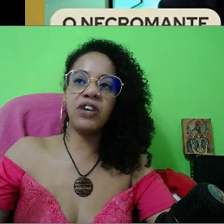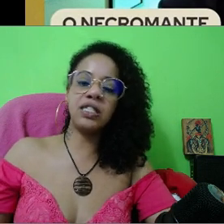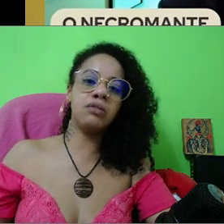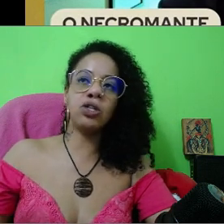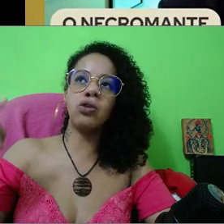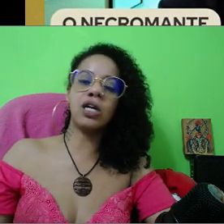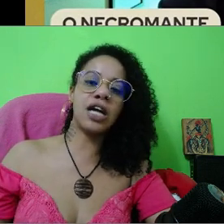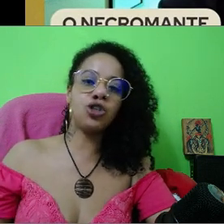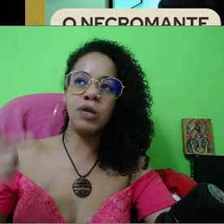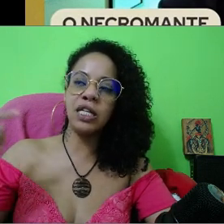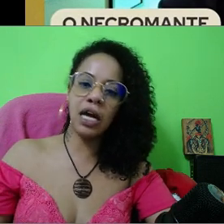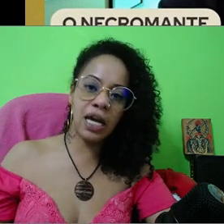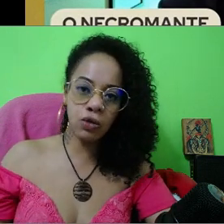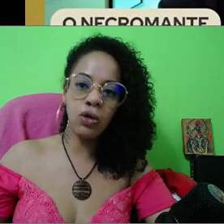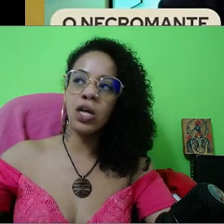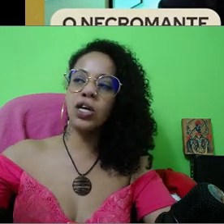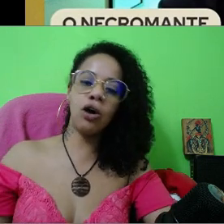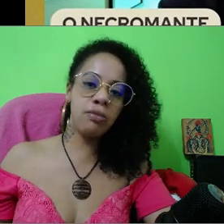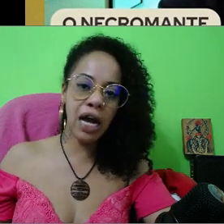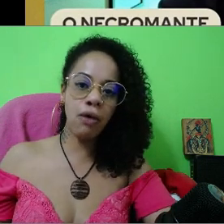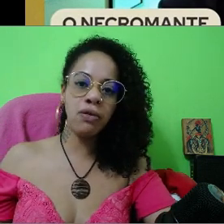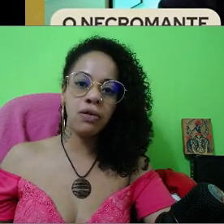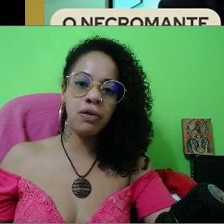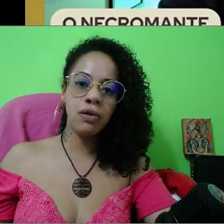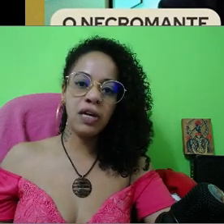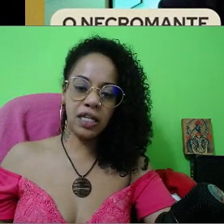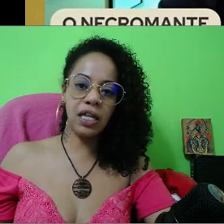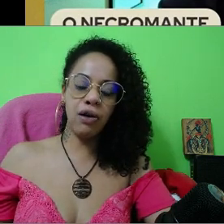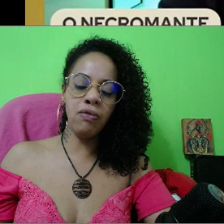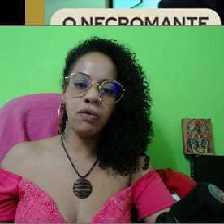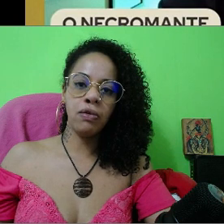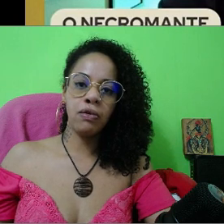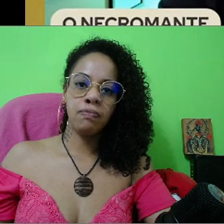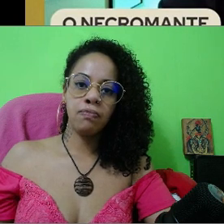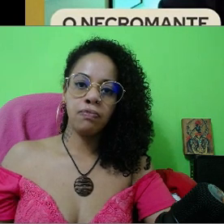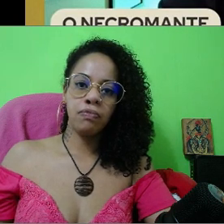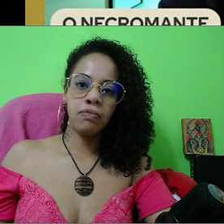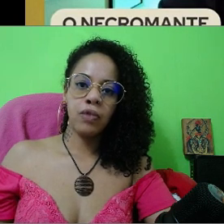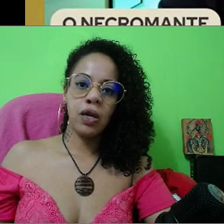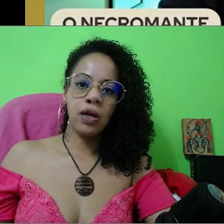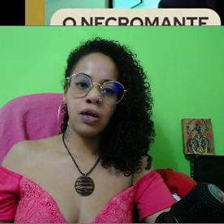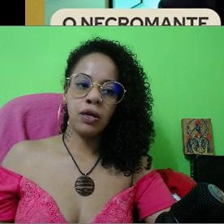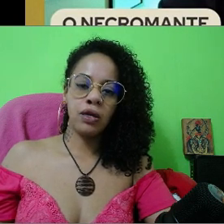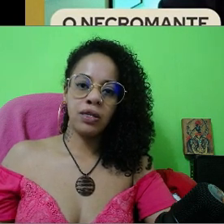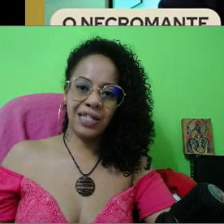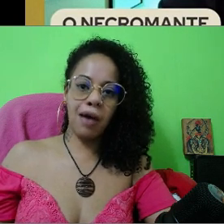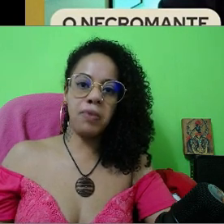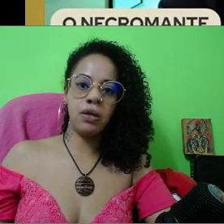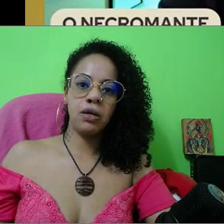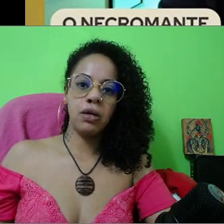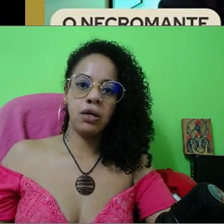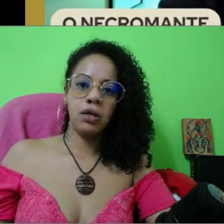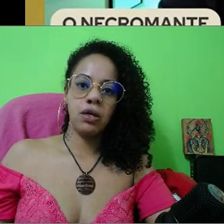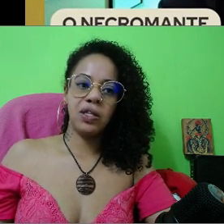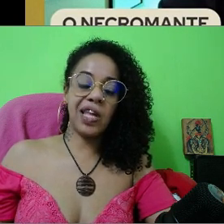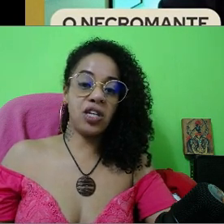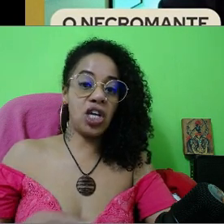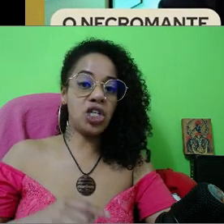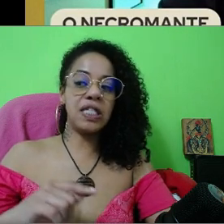gente tá no meio de um fascismo teocrático militarisco neoliberal entendeu Sabe